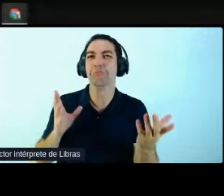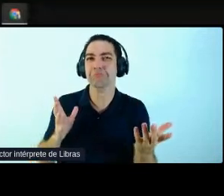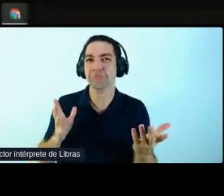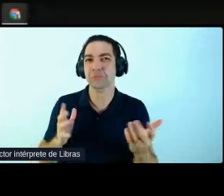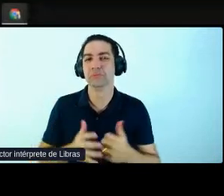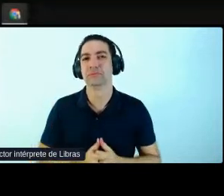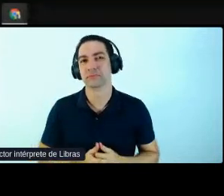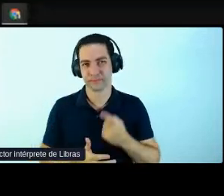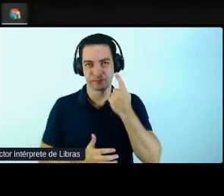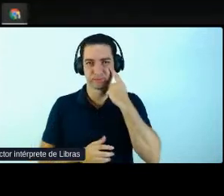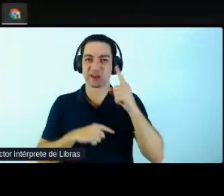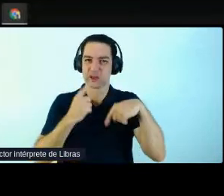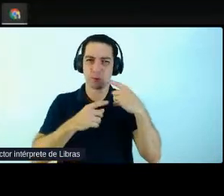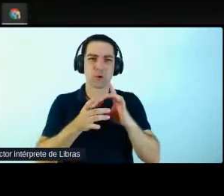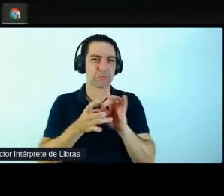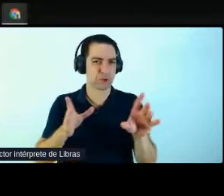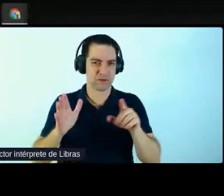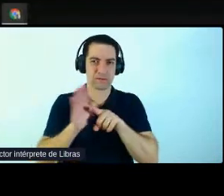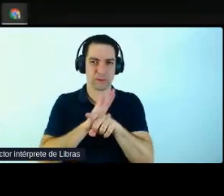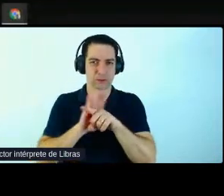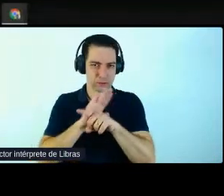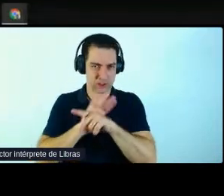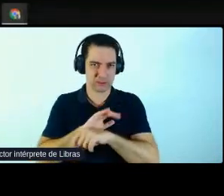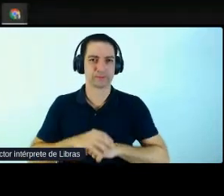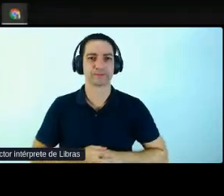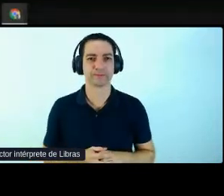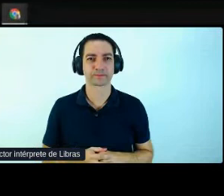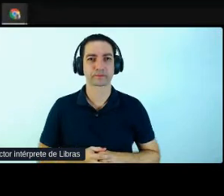Bom, iniciando aqui, né, sobre informação.